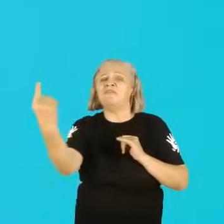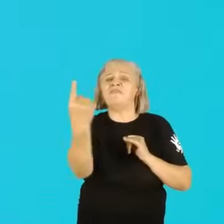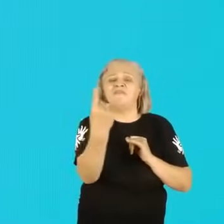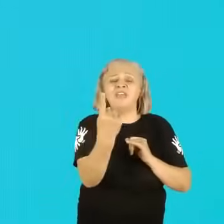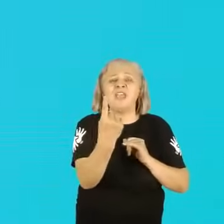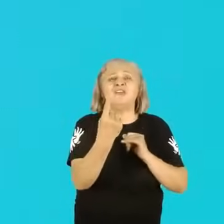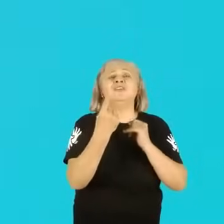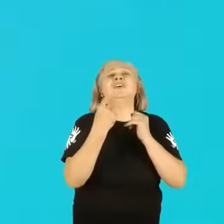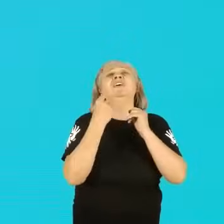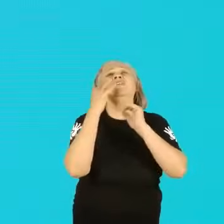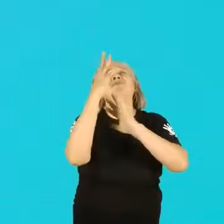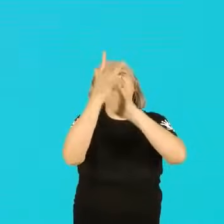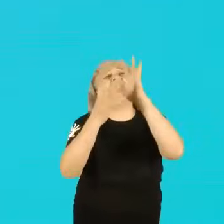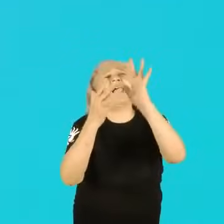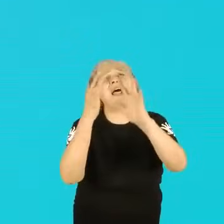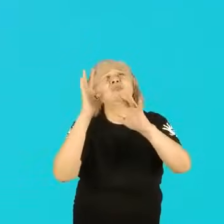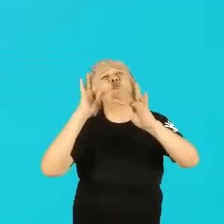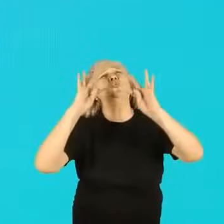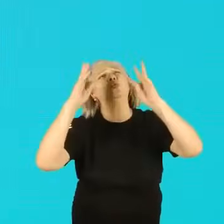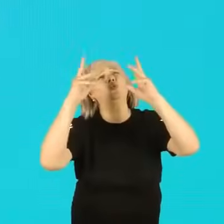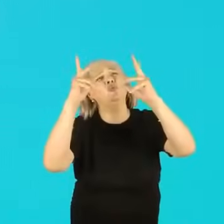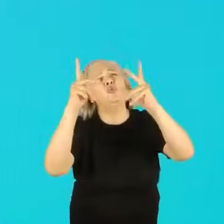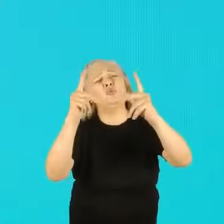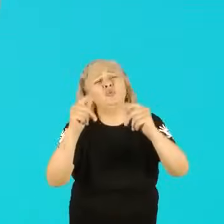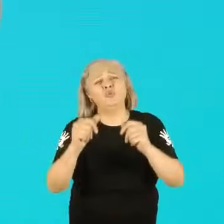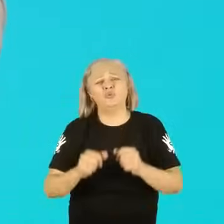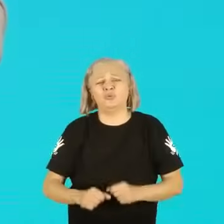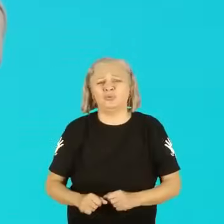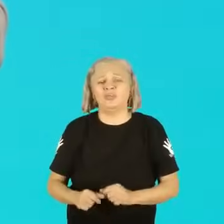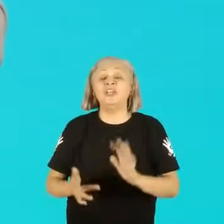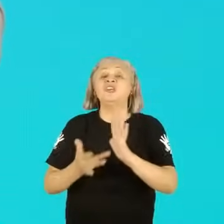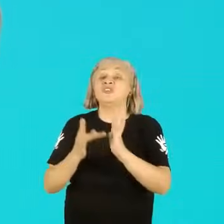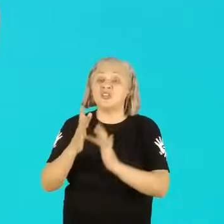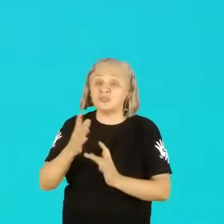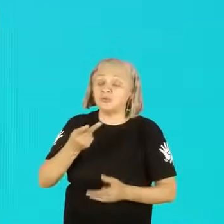e Jesus diz para ele: filha, vá em paz.